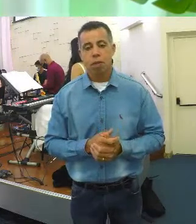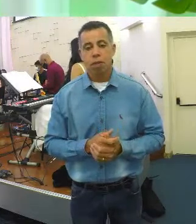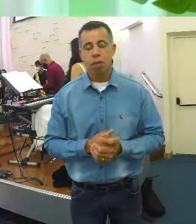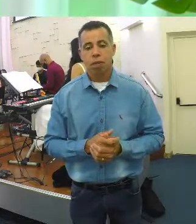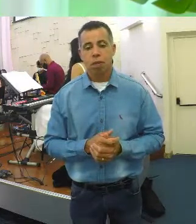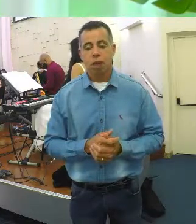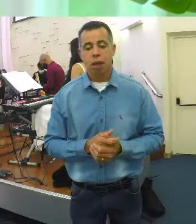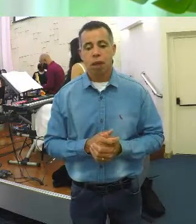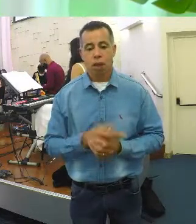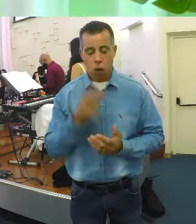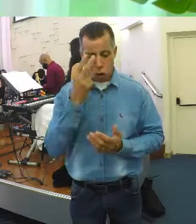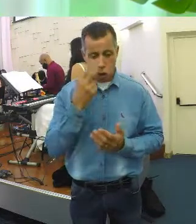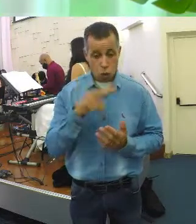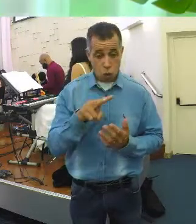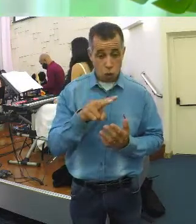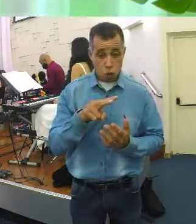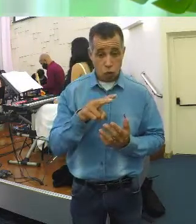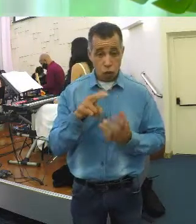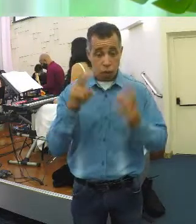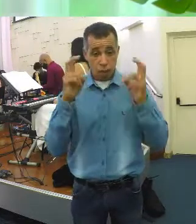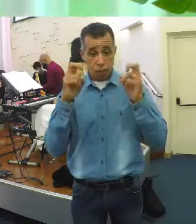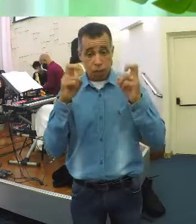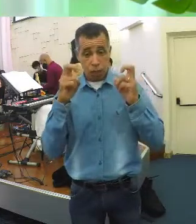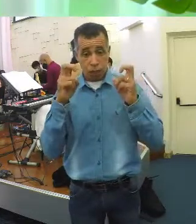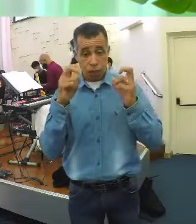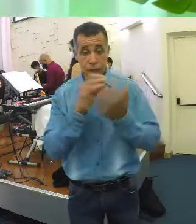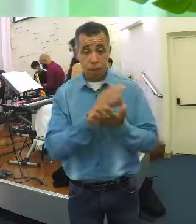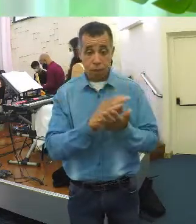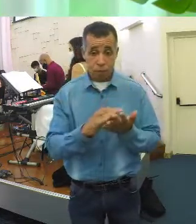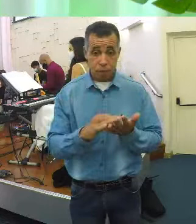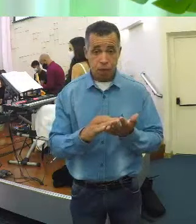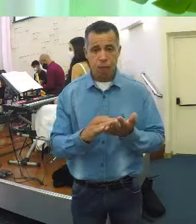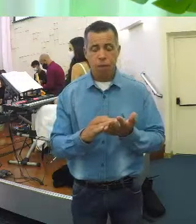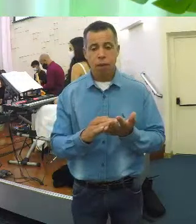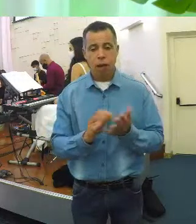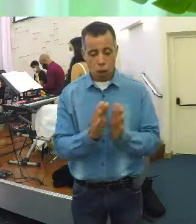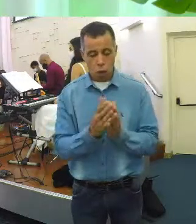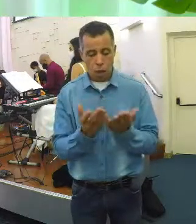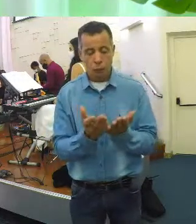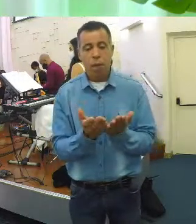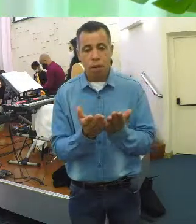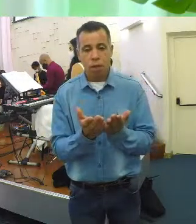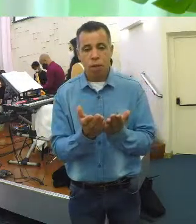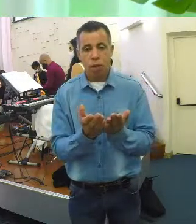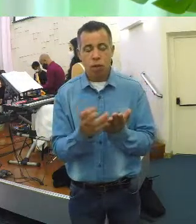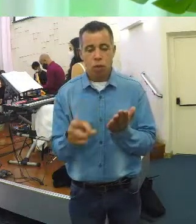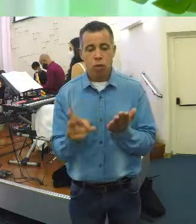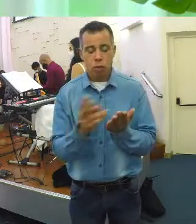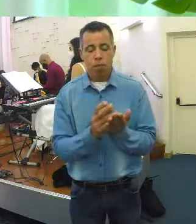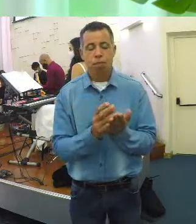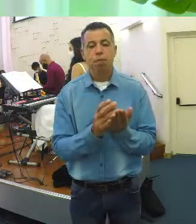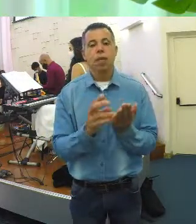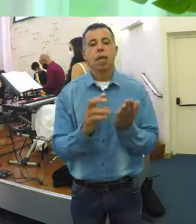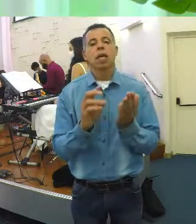Confira ao longo da exposição aquilo que está escrito, esteja com a sua Bíblia aberta. A palavra do